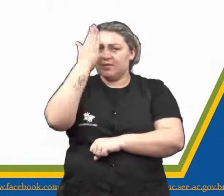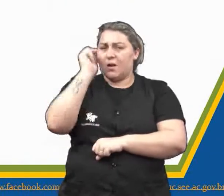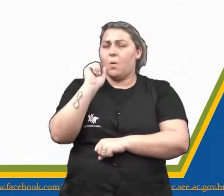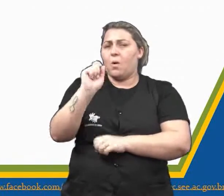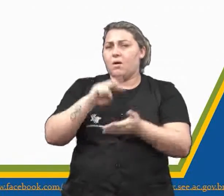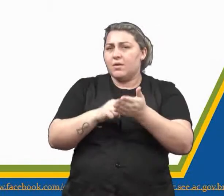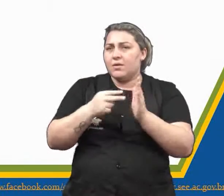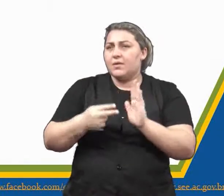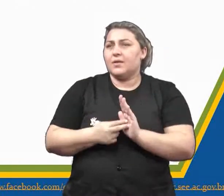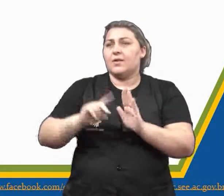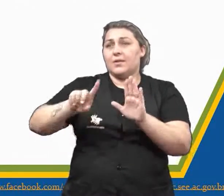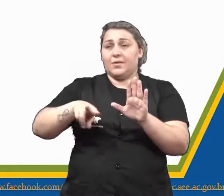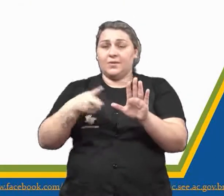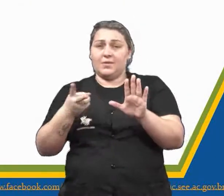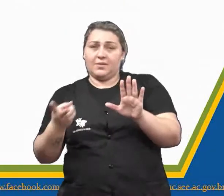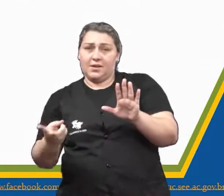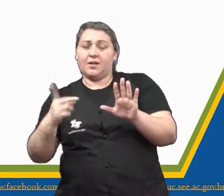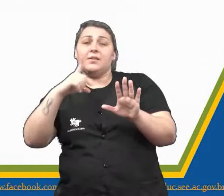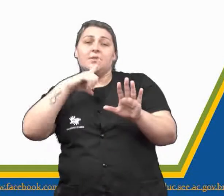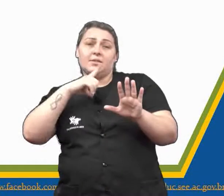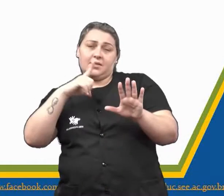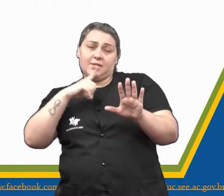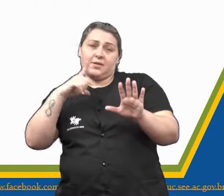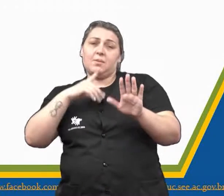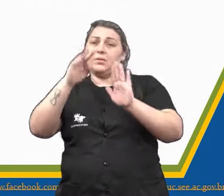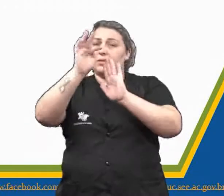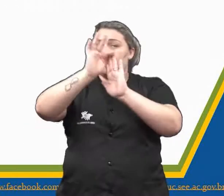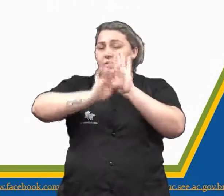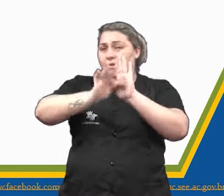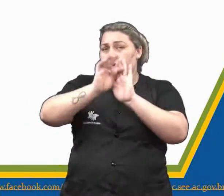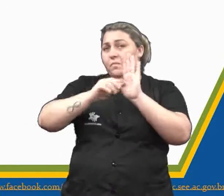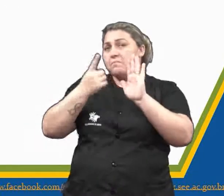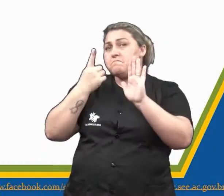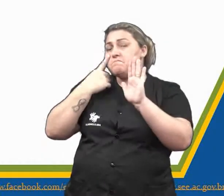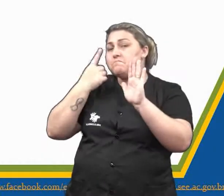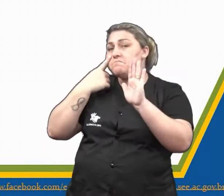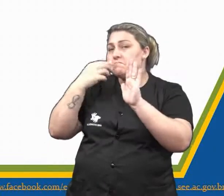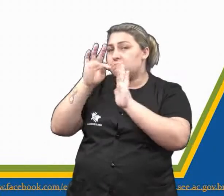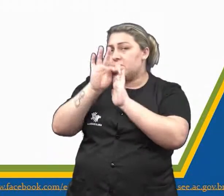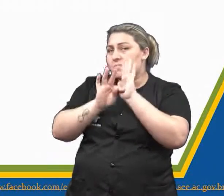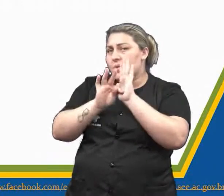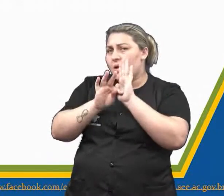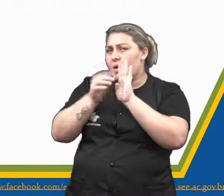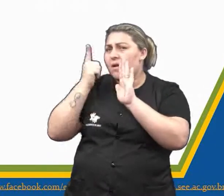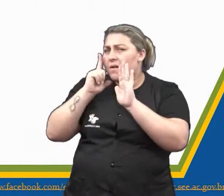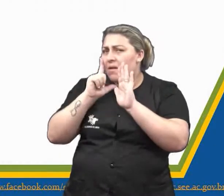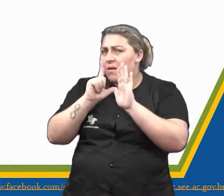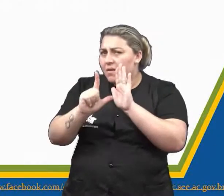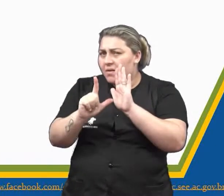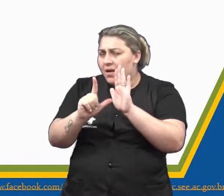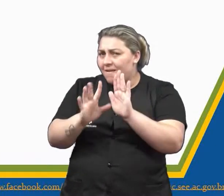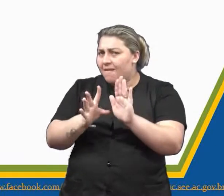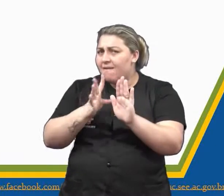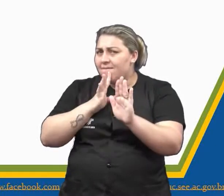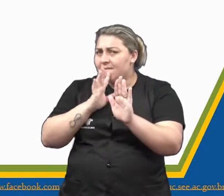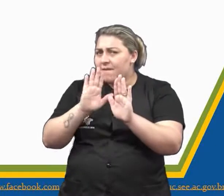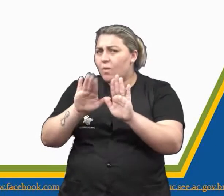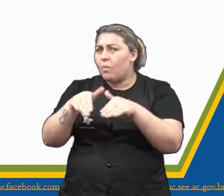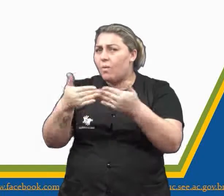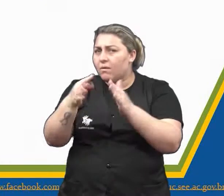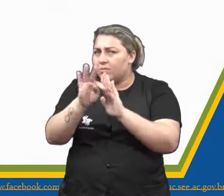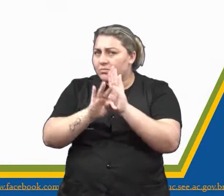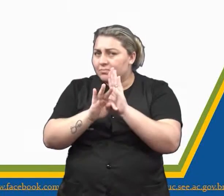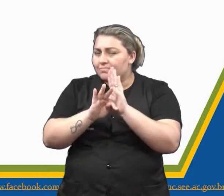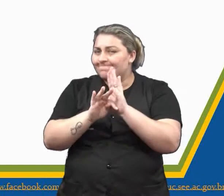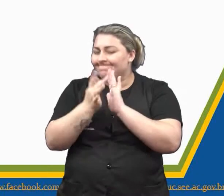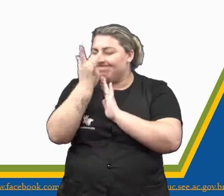lado, a gente tem também um outro texto, né? Olhando para esse texto, vocês conseguem identificar que texto é?